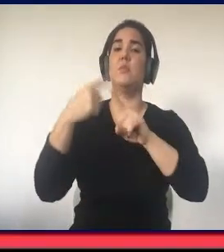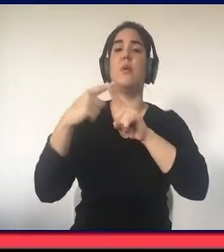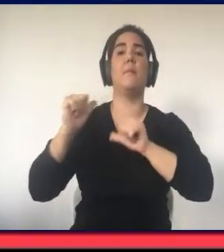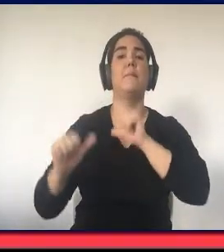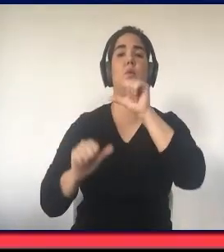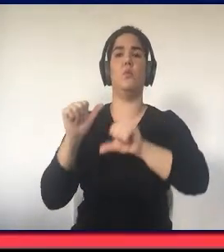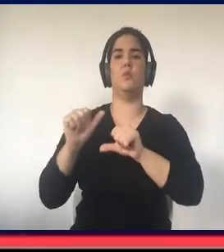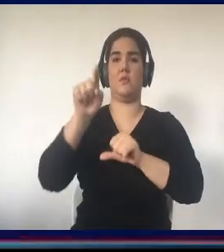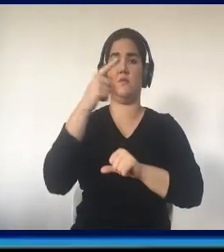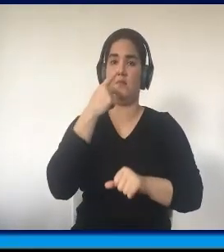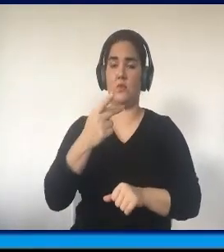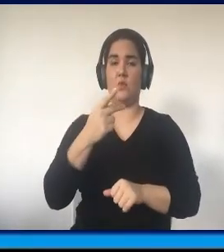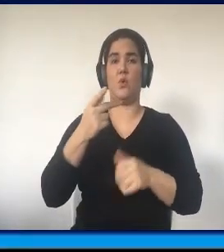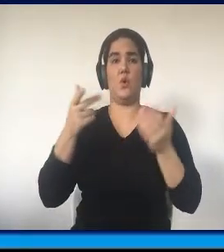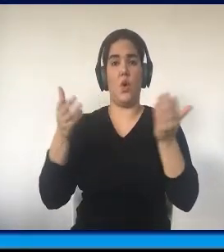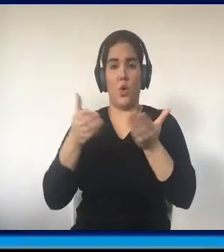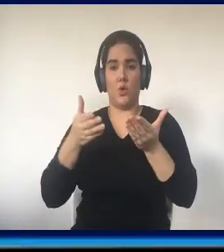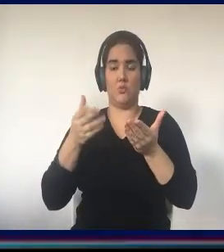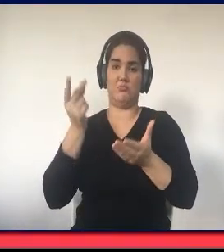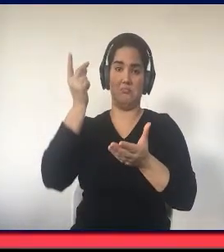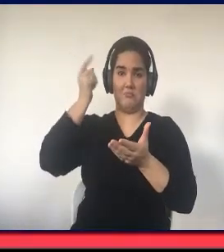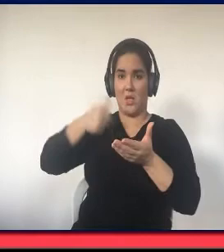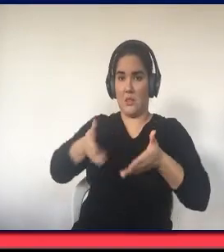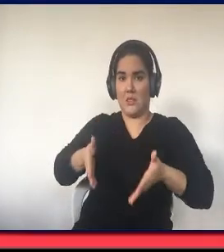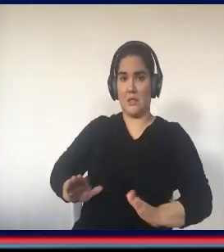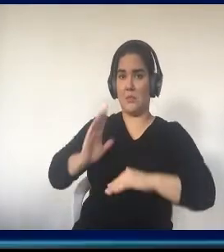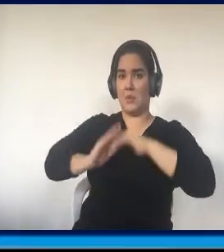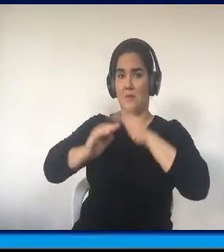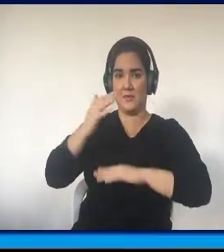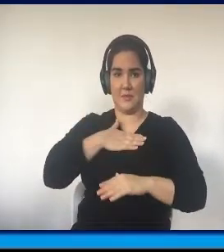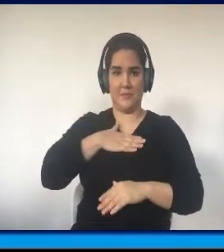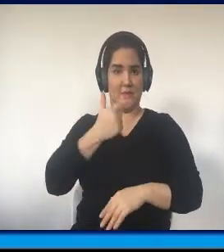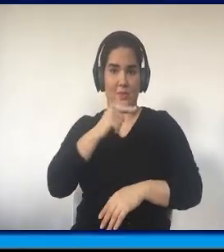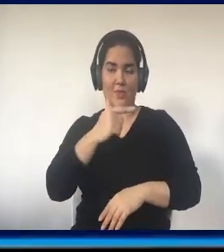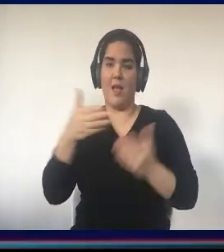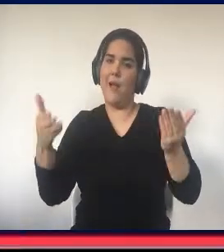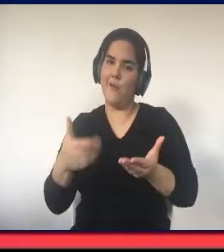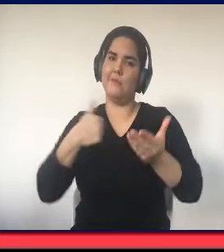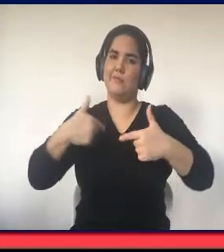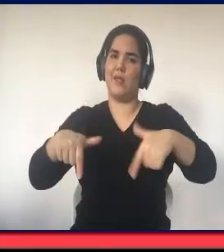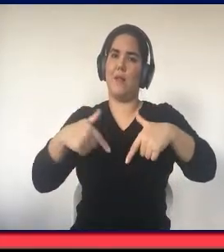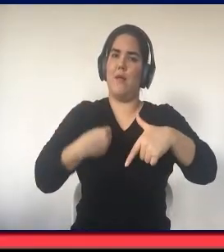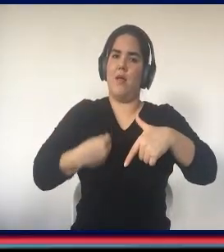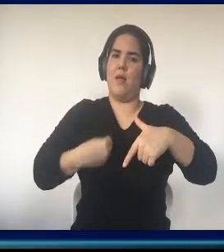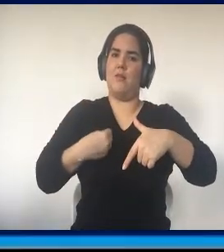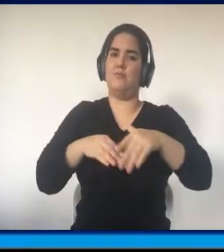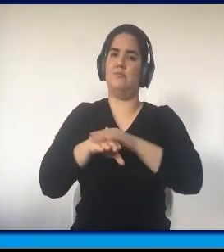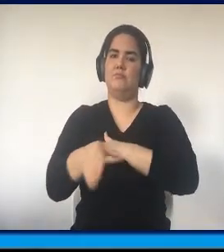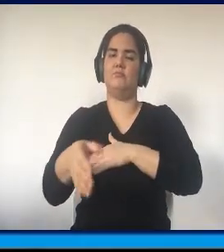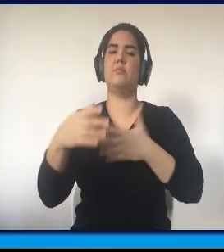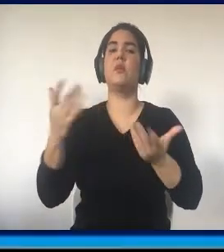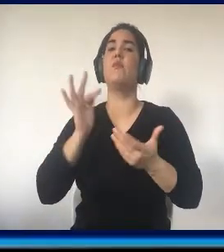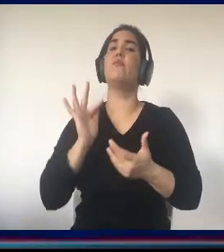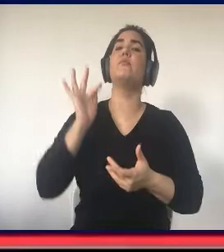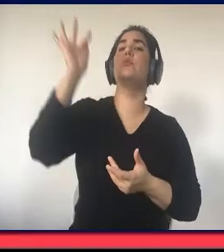quando eu nasci não existia. Não existia. Né? E o que a gente espera para essa recriação do futuro, né? Qual que é a ideia da